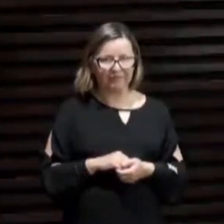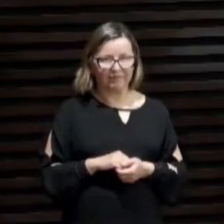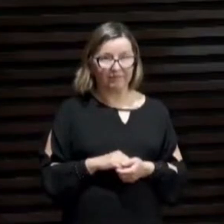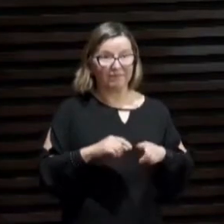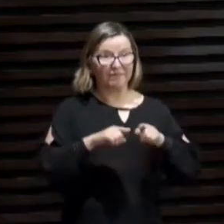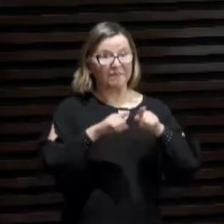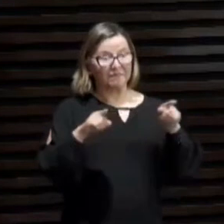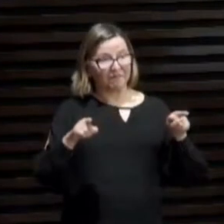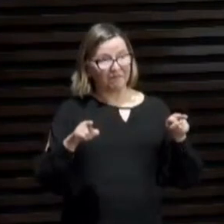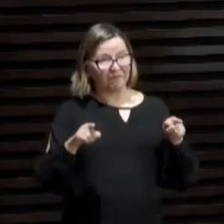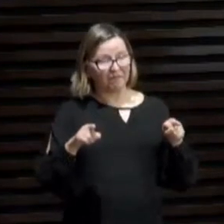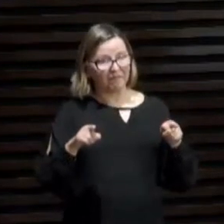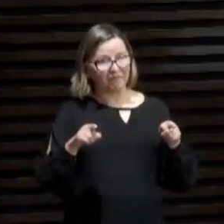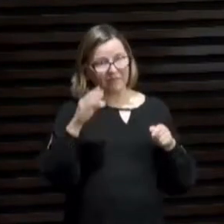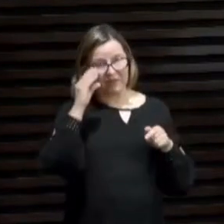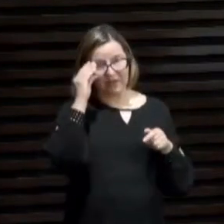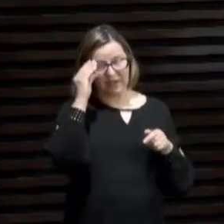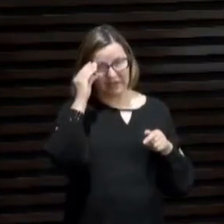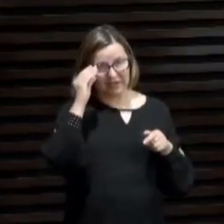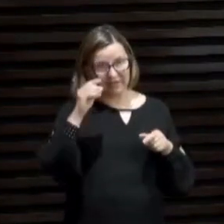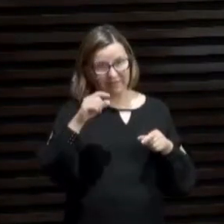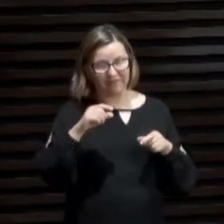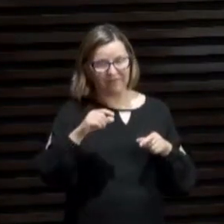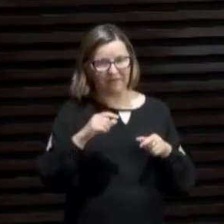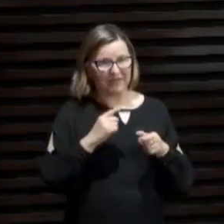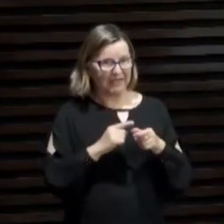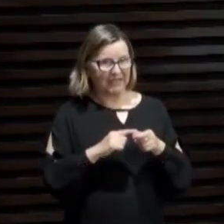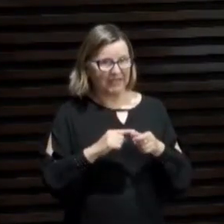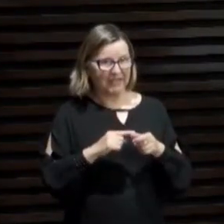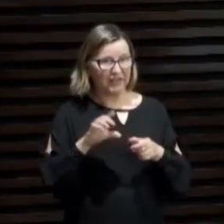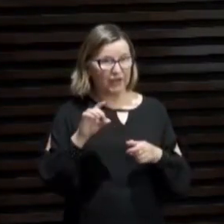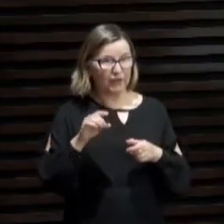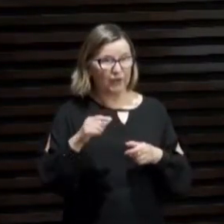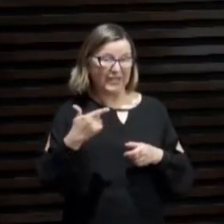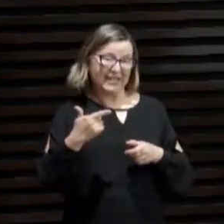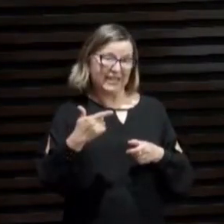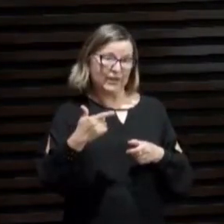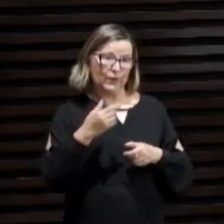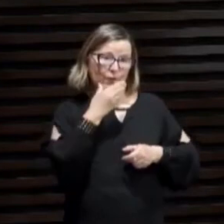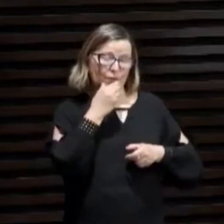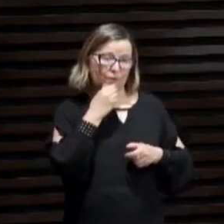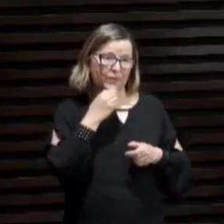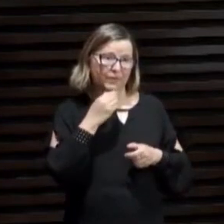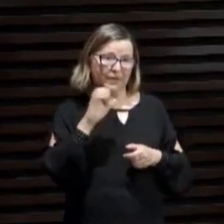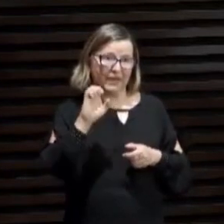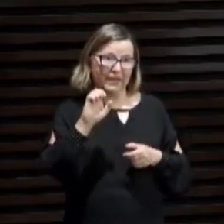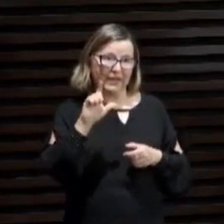Porém, no arraial ficaram 2 homens. Um se chamava Eudade e o outro